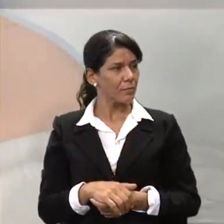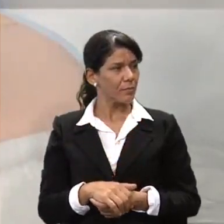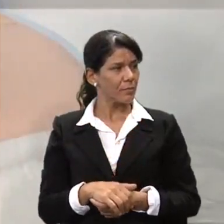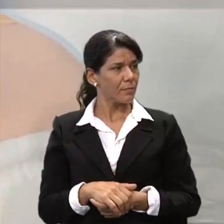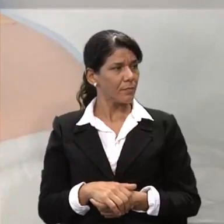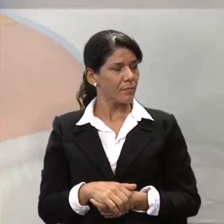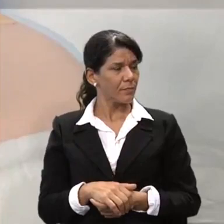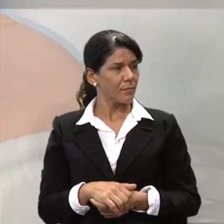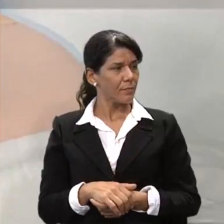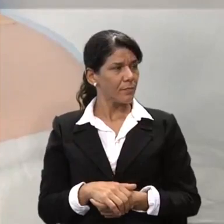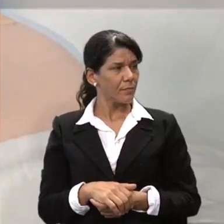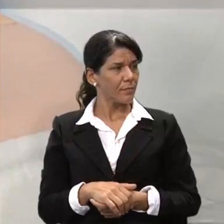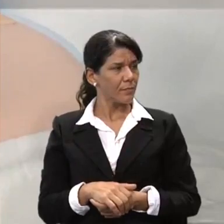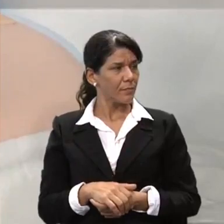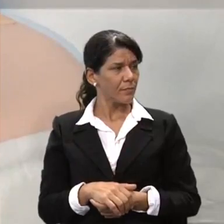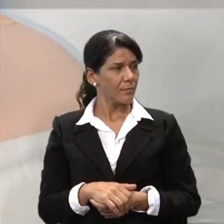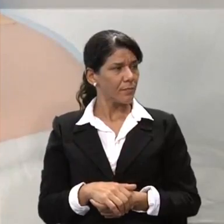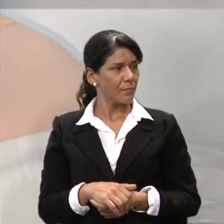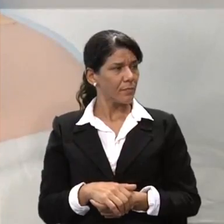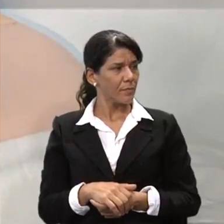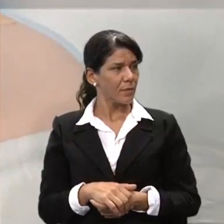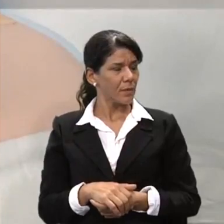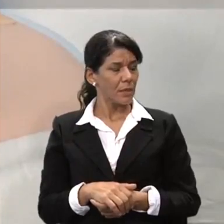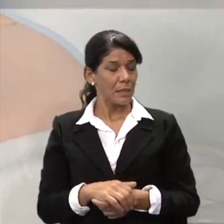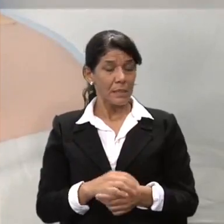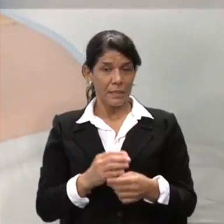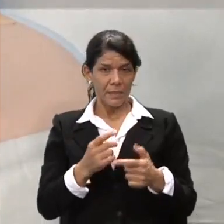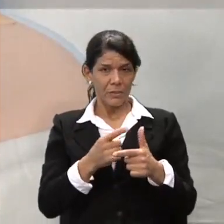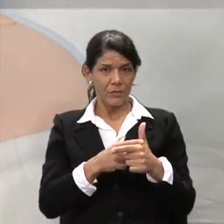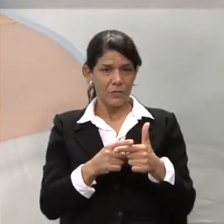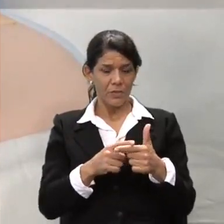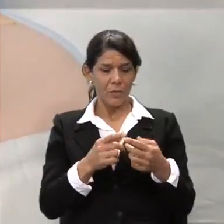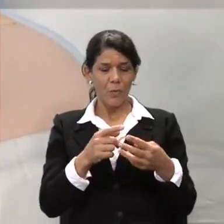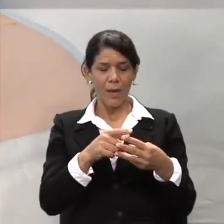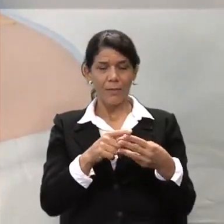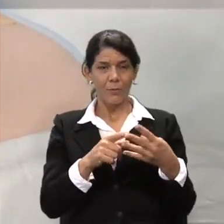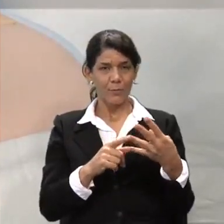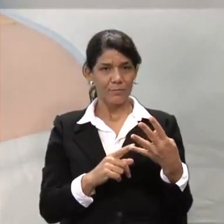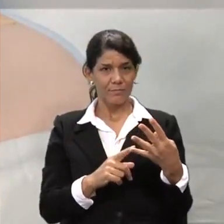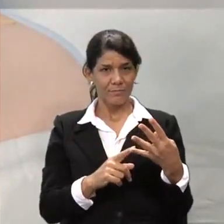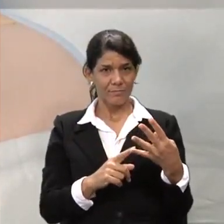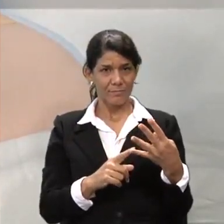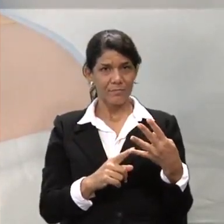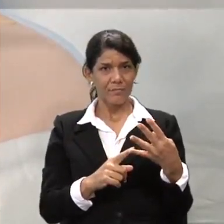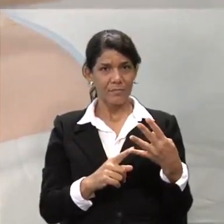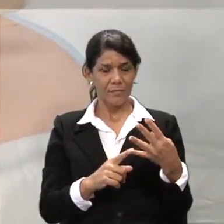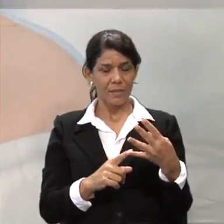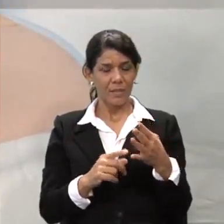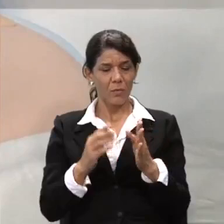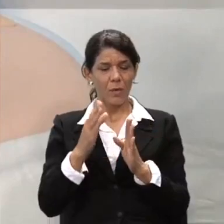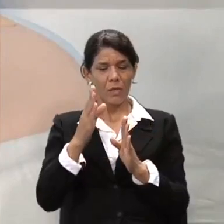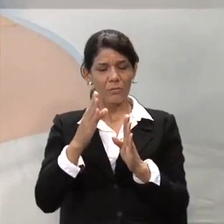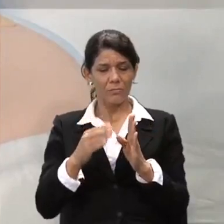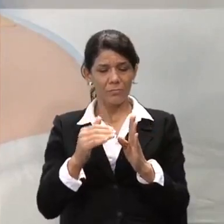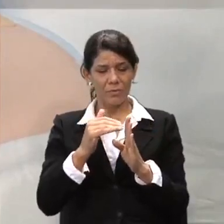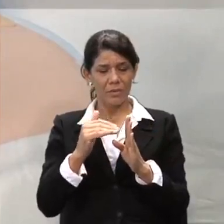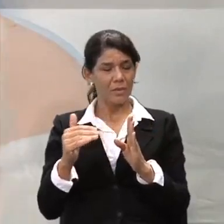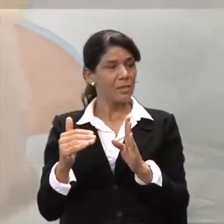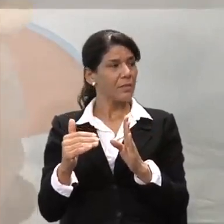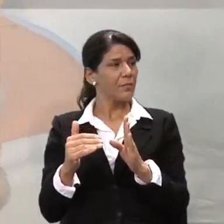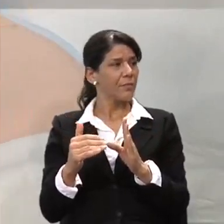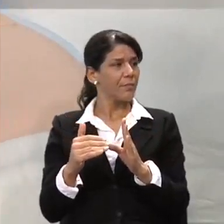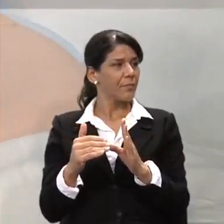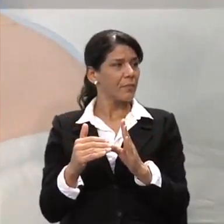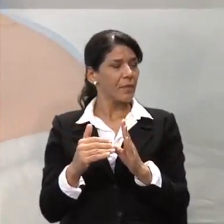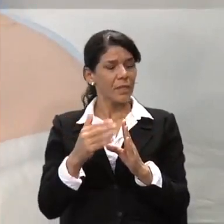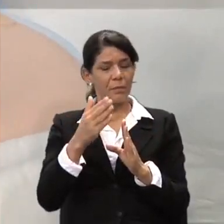nós devemos dividir virtualmente, né, o glúteo em 4 partes, em 4